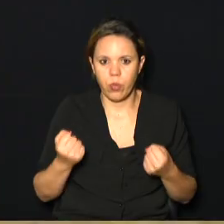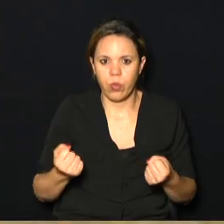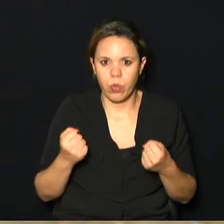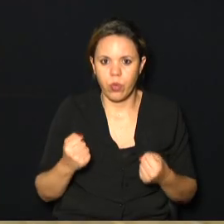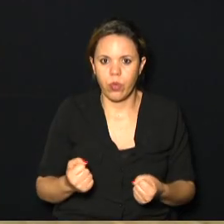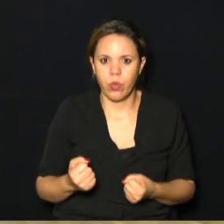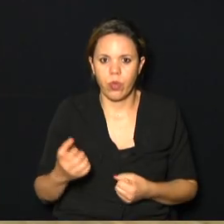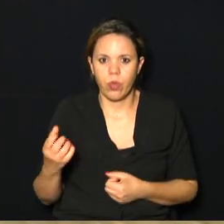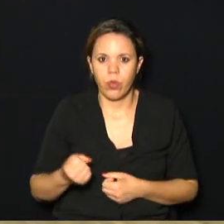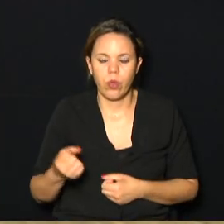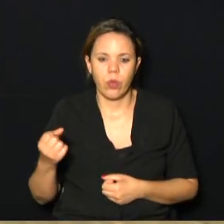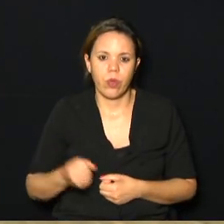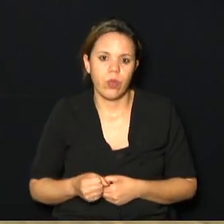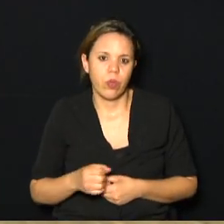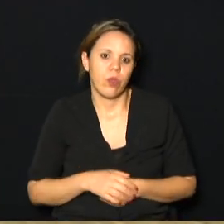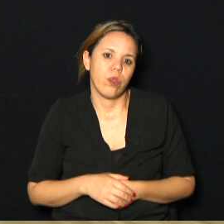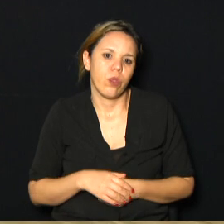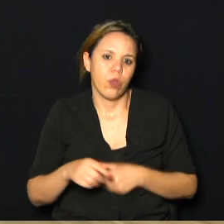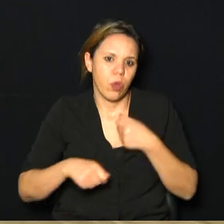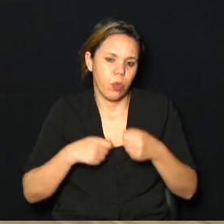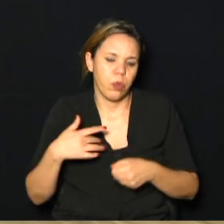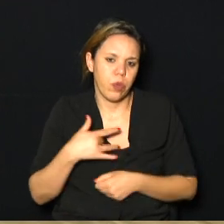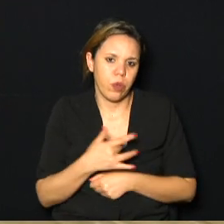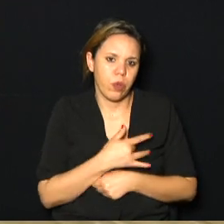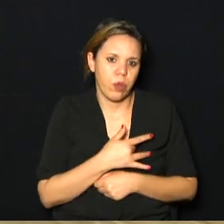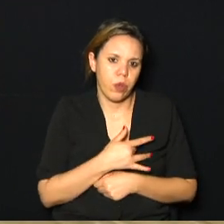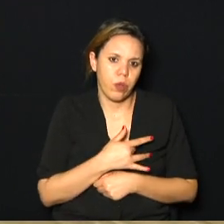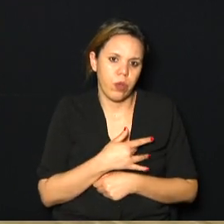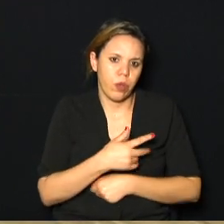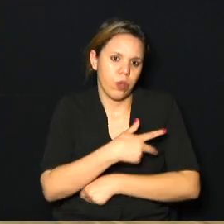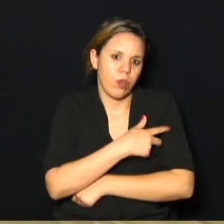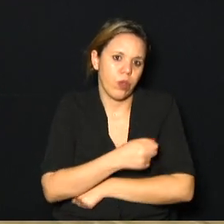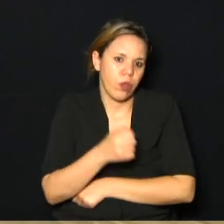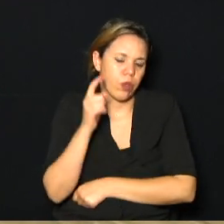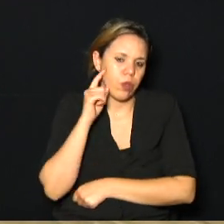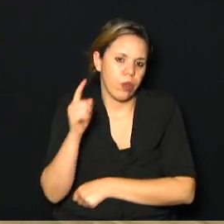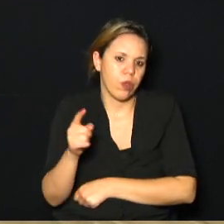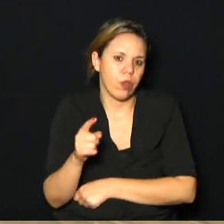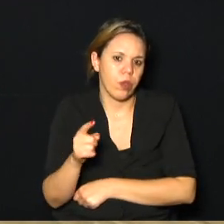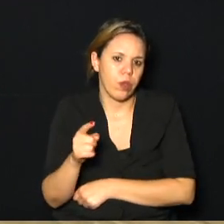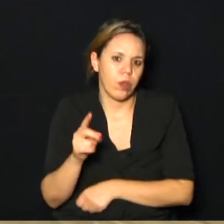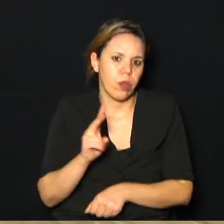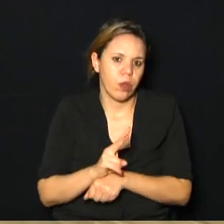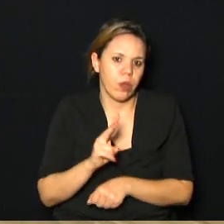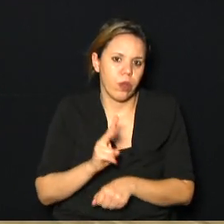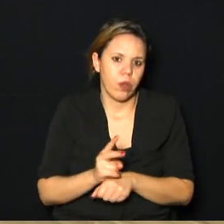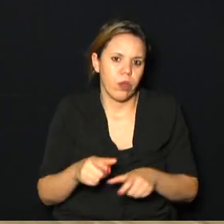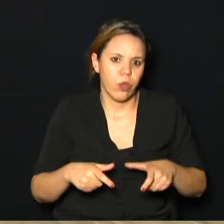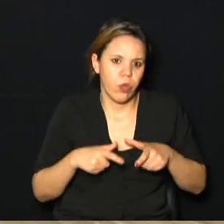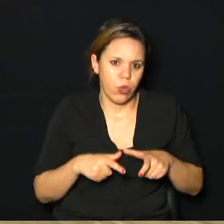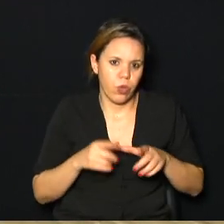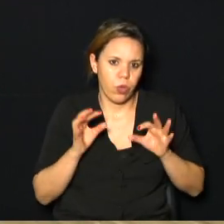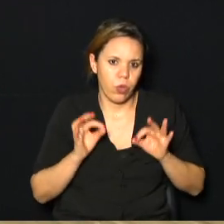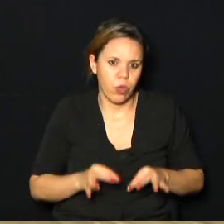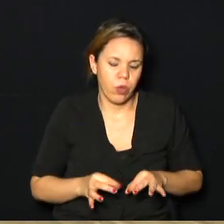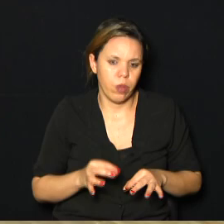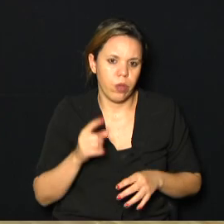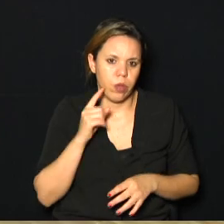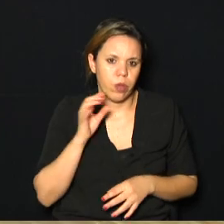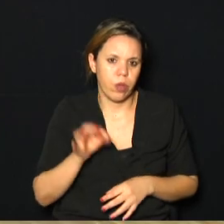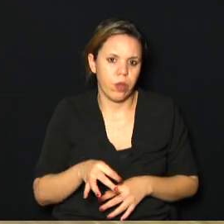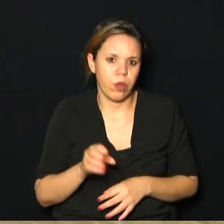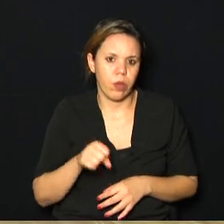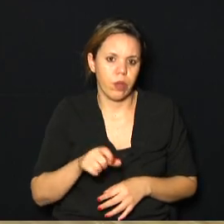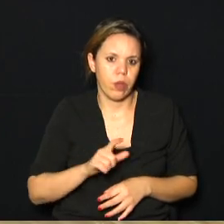físico, leite materno, comida saudável e vacinação em dia, né, doutora? Tem que manter a carteirinha em ordem.